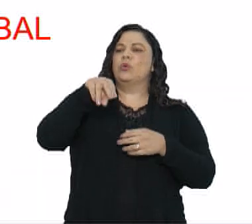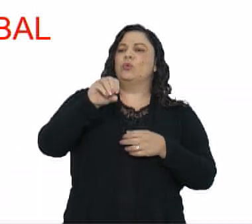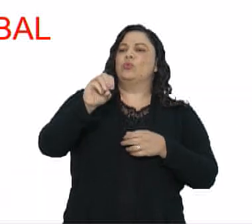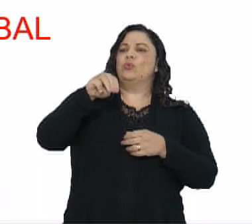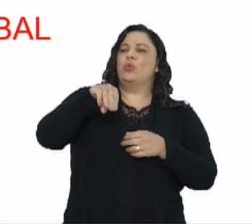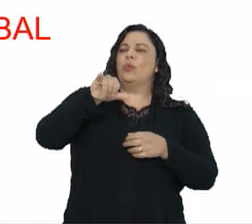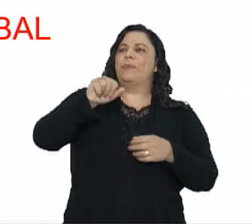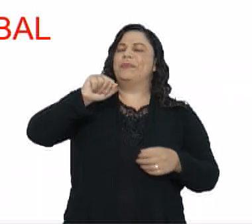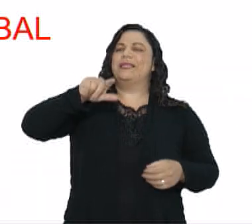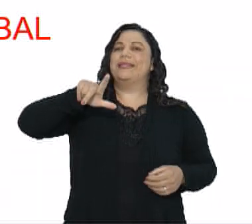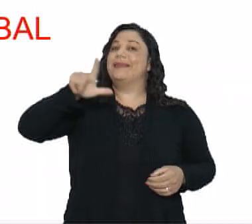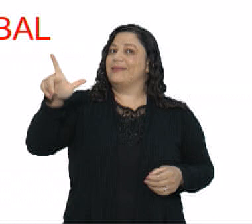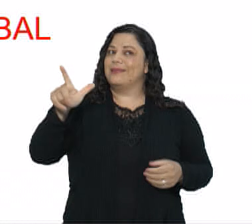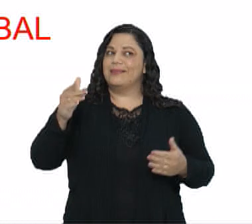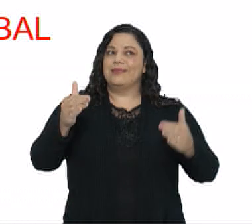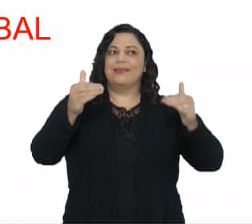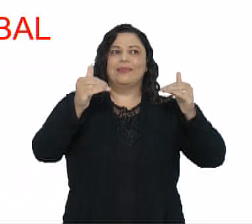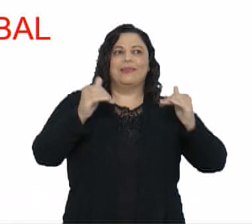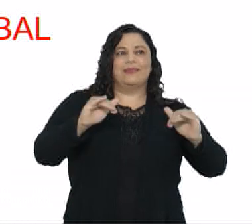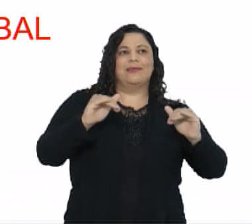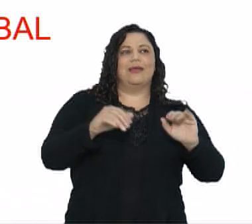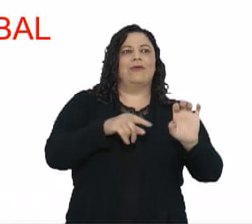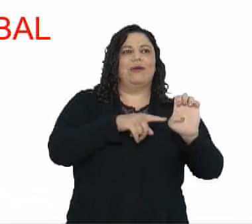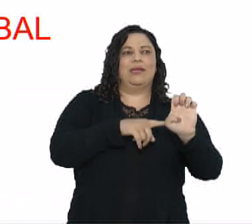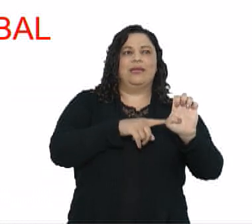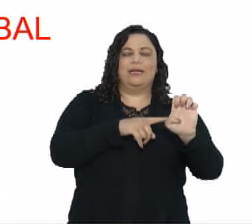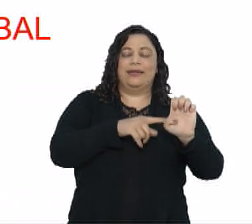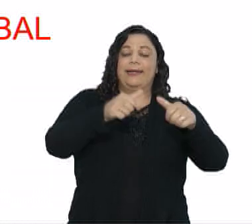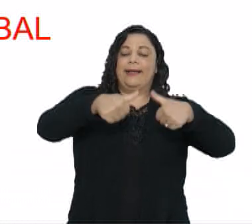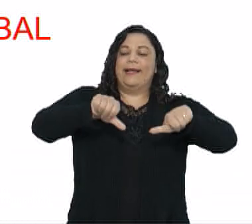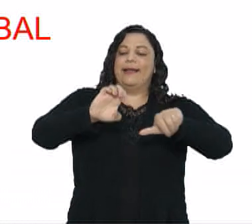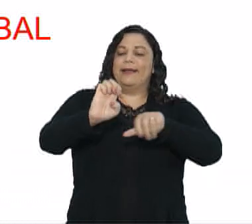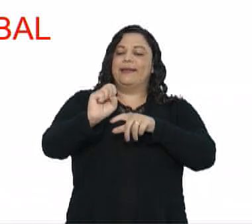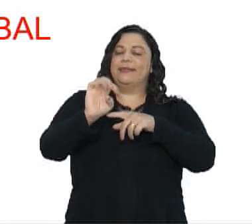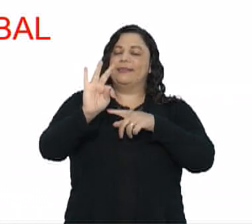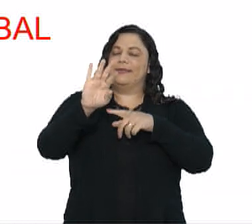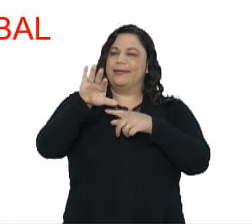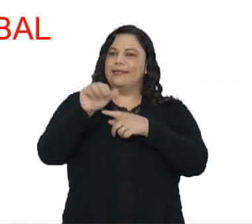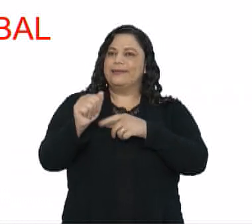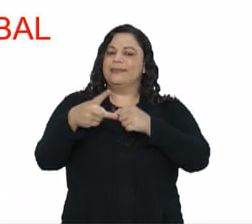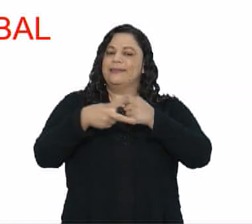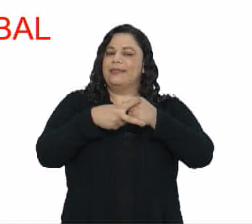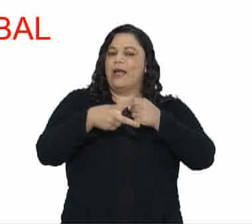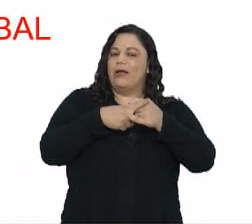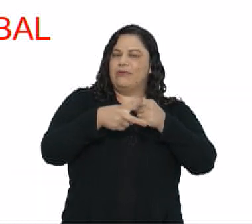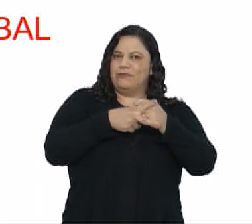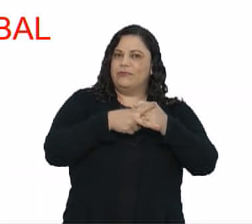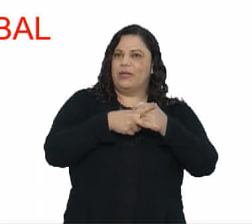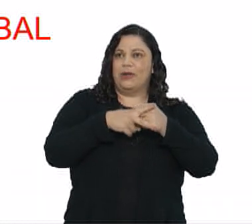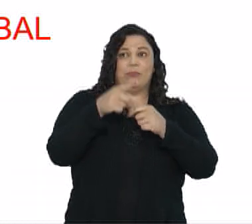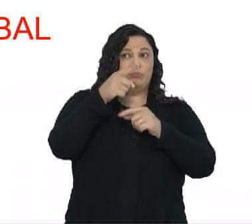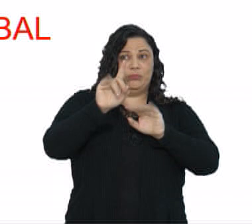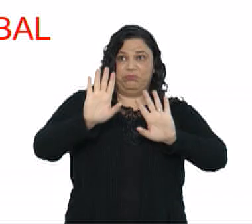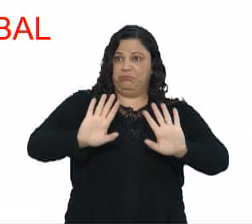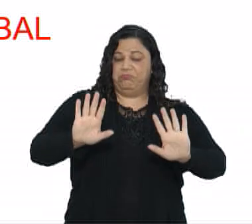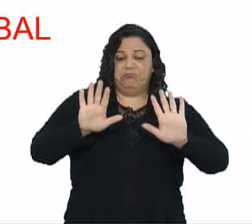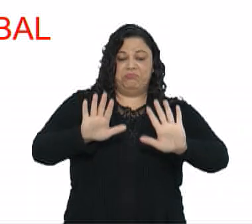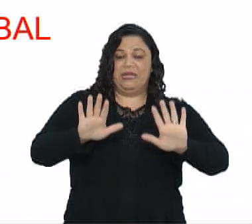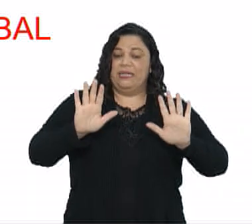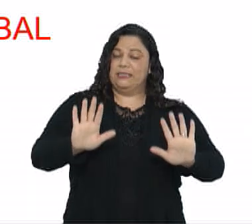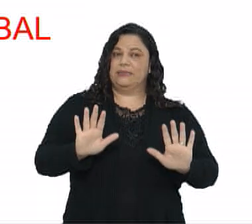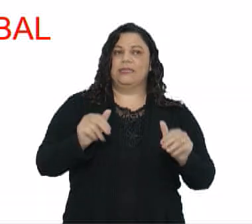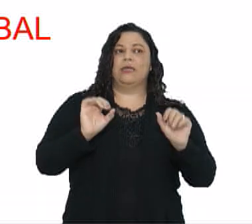O pai está orgulhoso, também nominal, porque está não é um verbo de ação. Os alunos estudam todos os dias